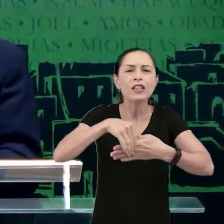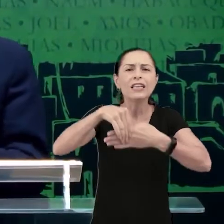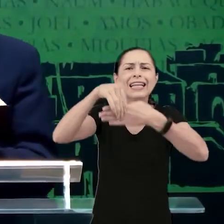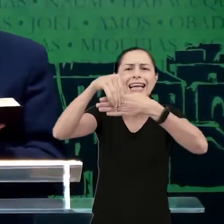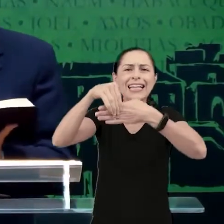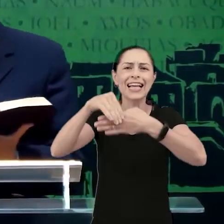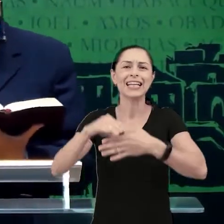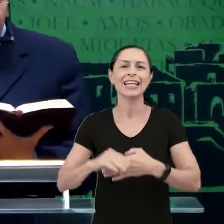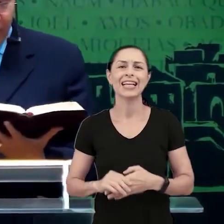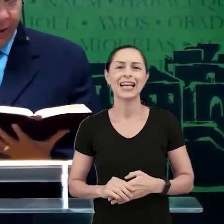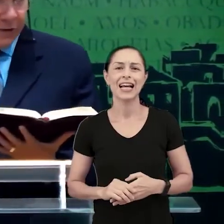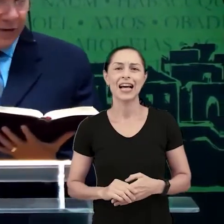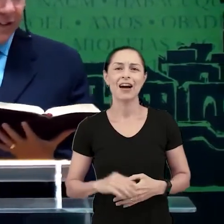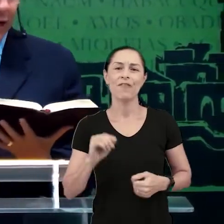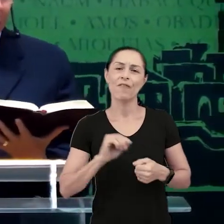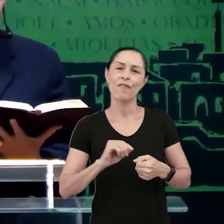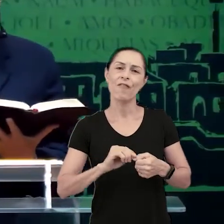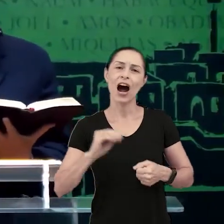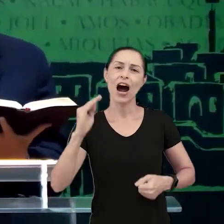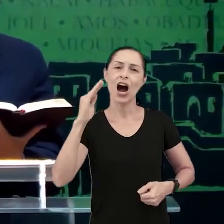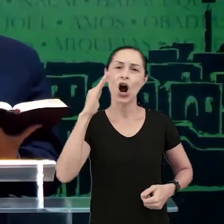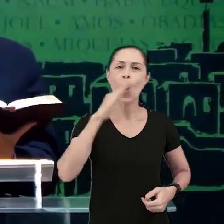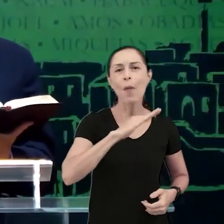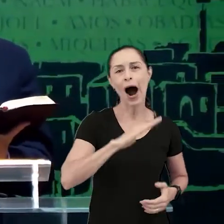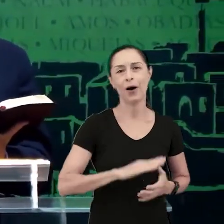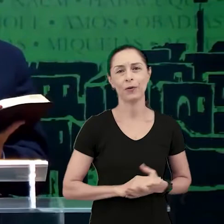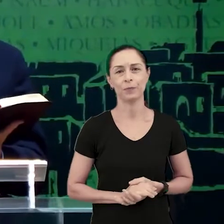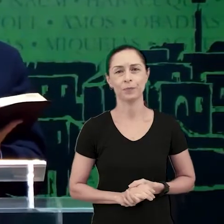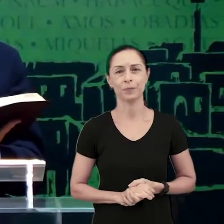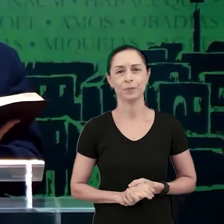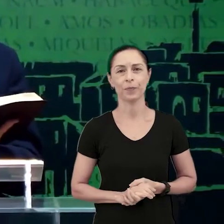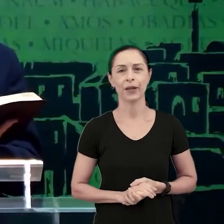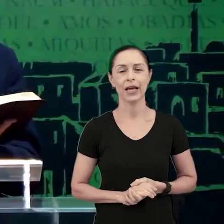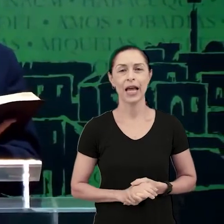É curioso que o crime às vezes é chamado de organizado,